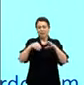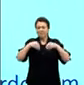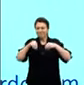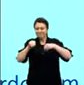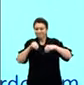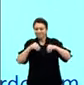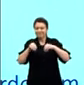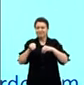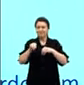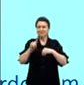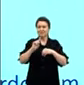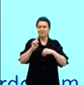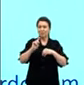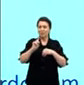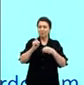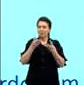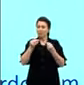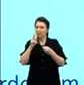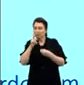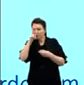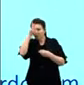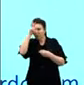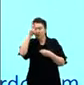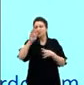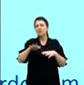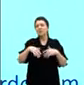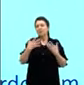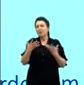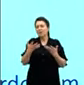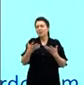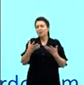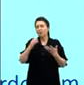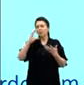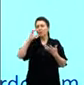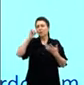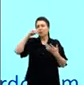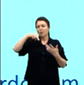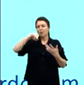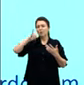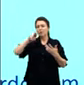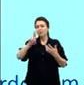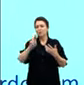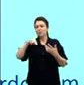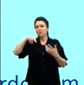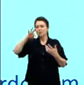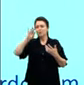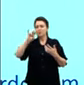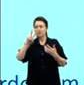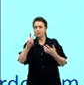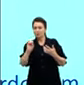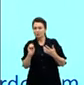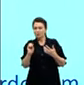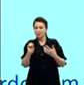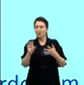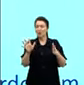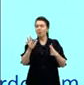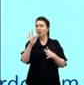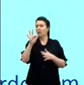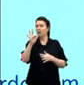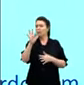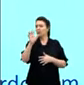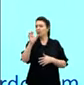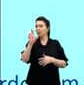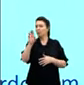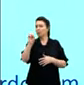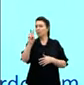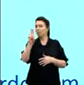maleável, já não é algo tão forte, né? Então, um conjuntivo denso também não é. Conjuntivo frouxo,